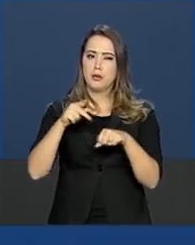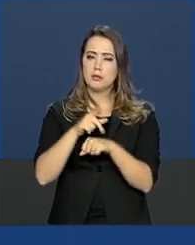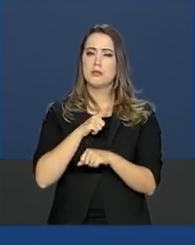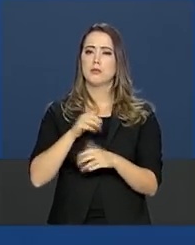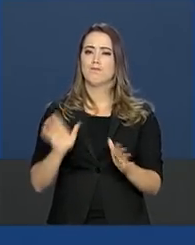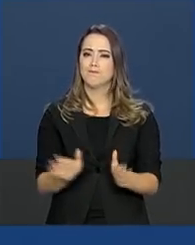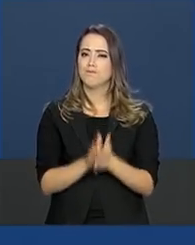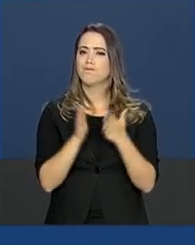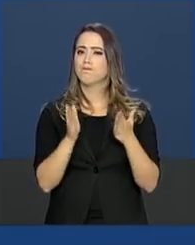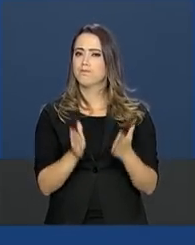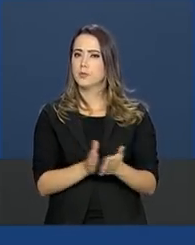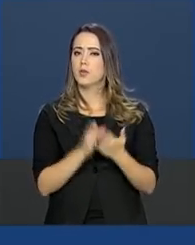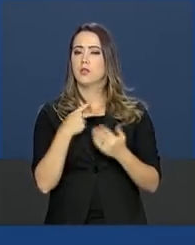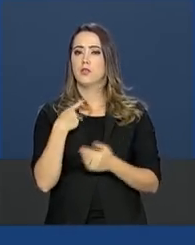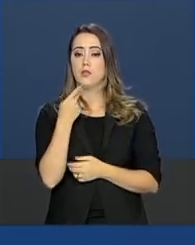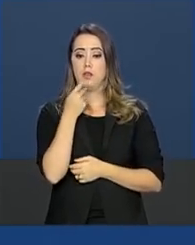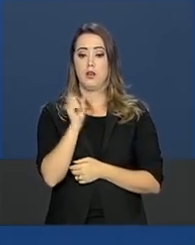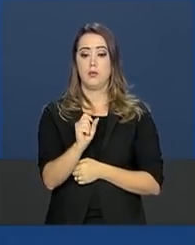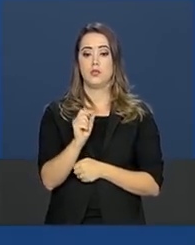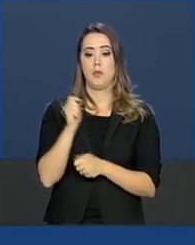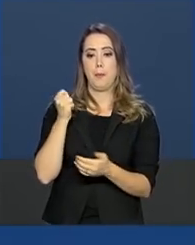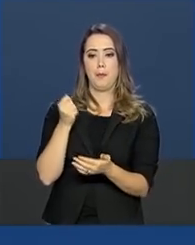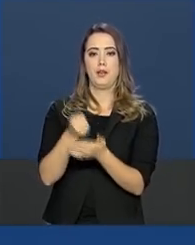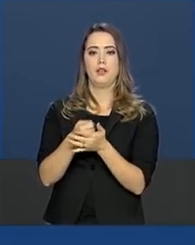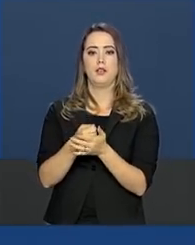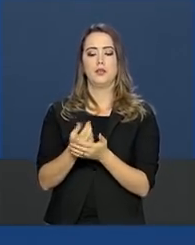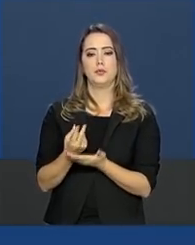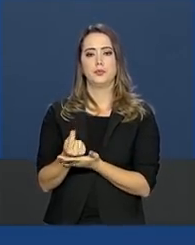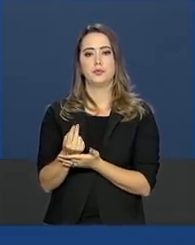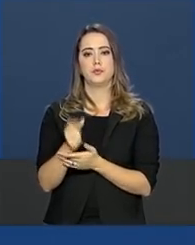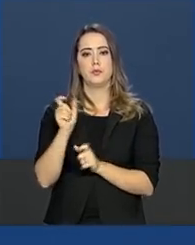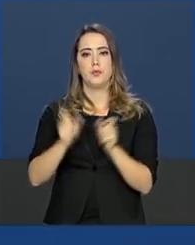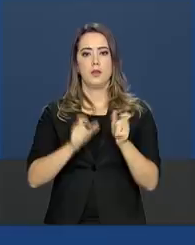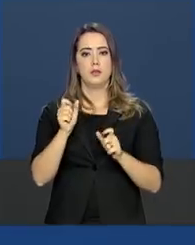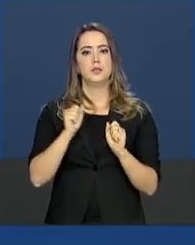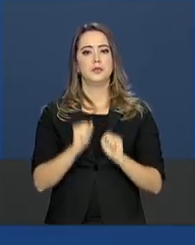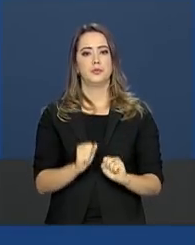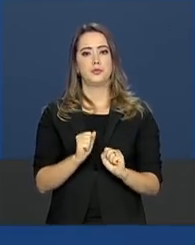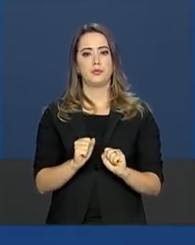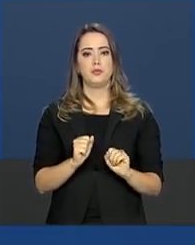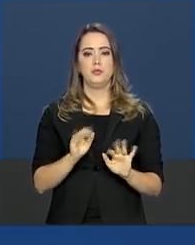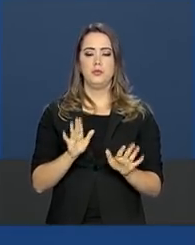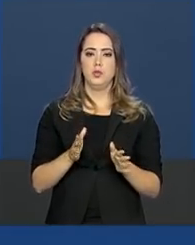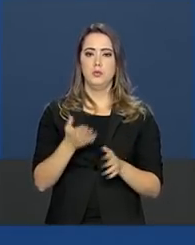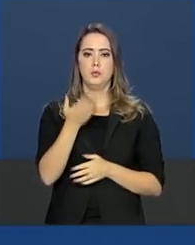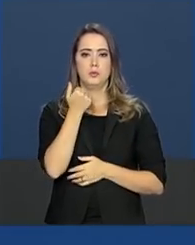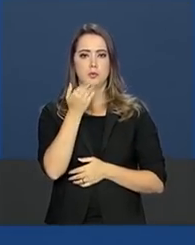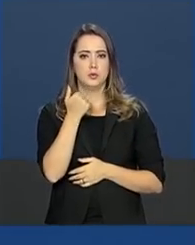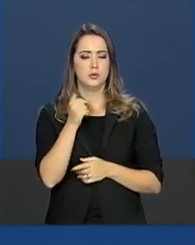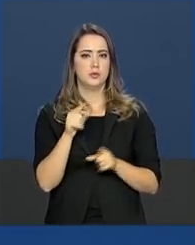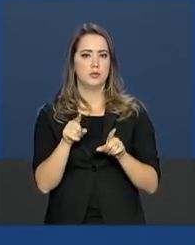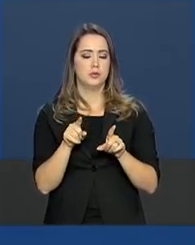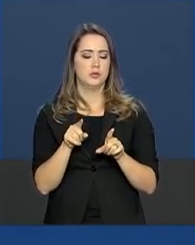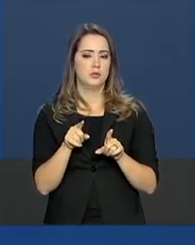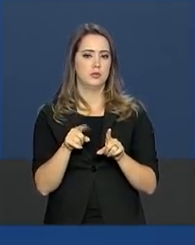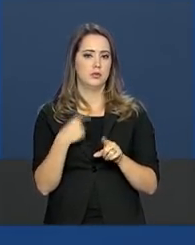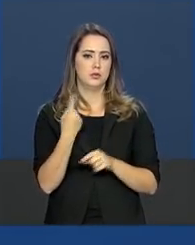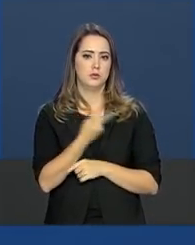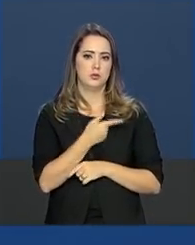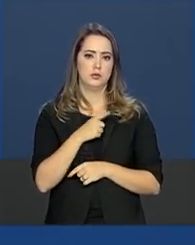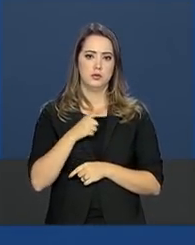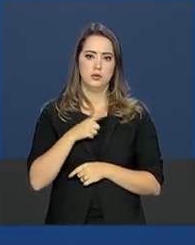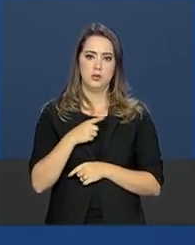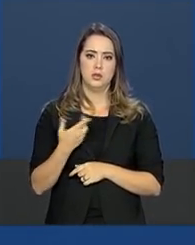de dizer, olha, nós vamos patrocinar um valor para que as pessoas possam pelo menos alimentar-se, não é? Nós temos